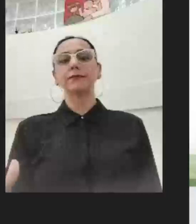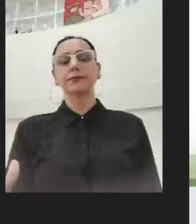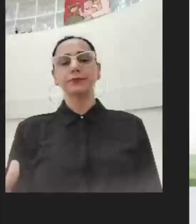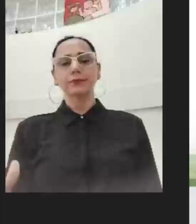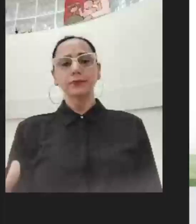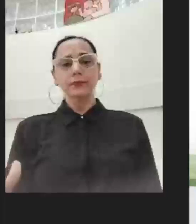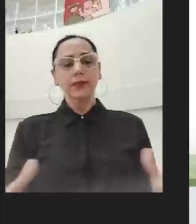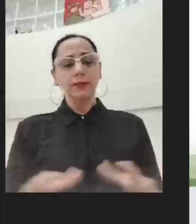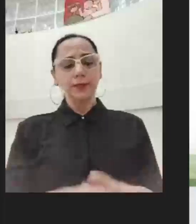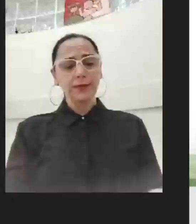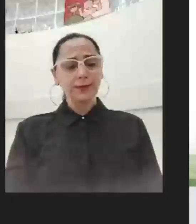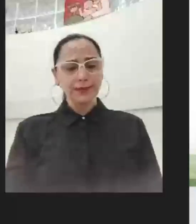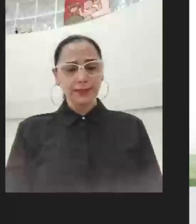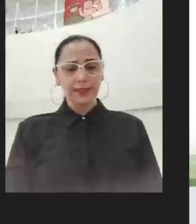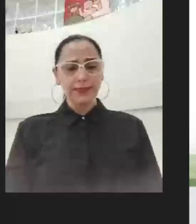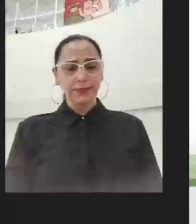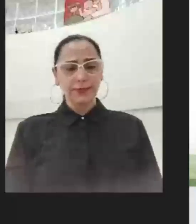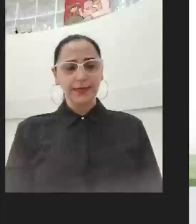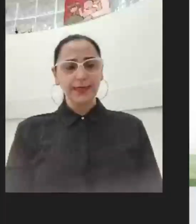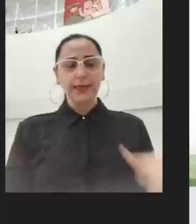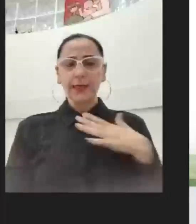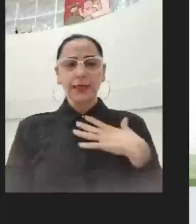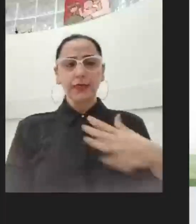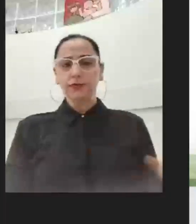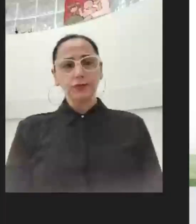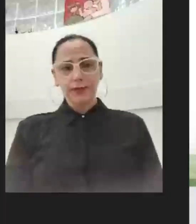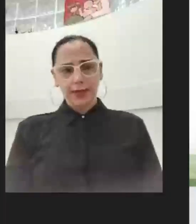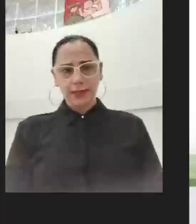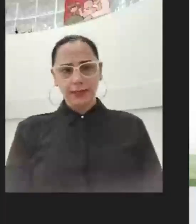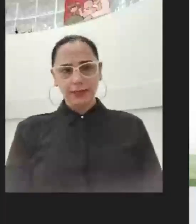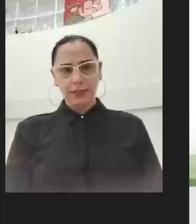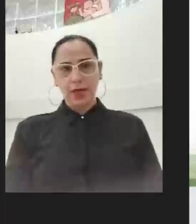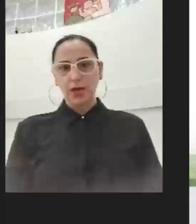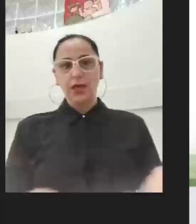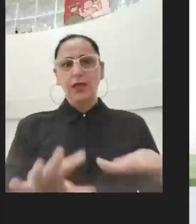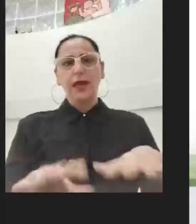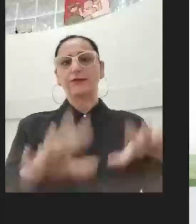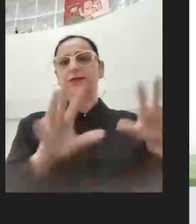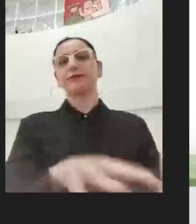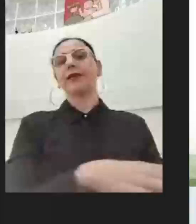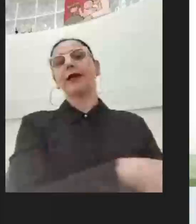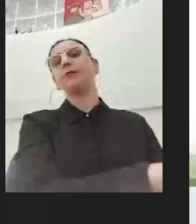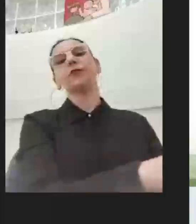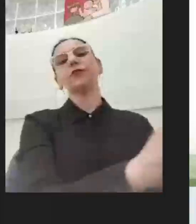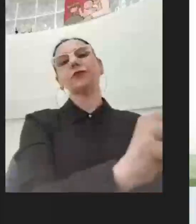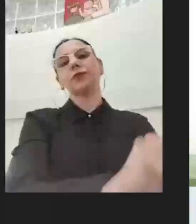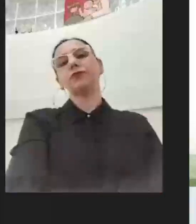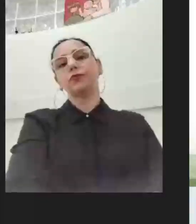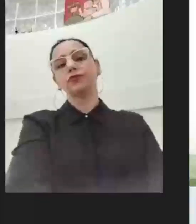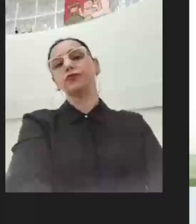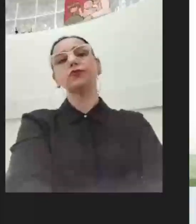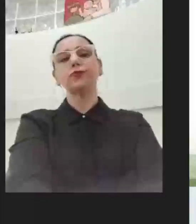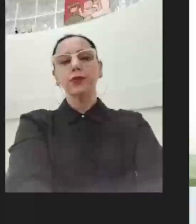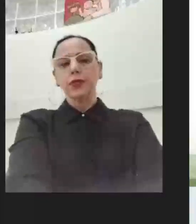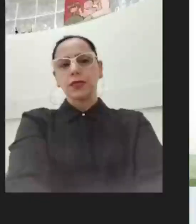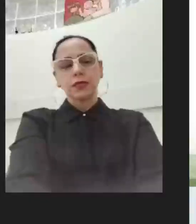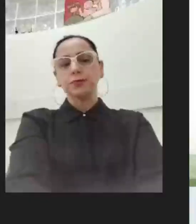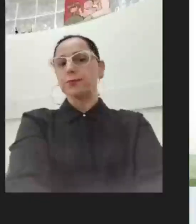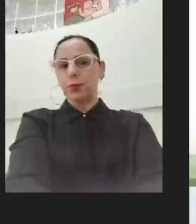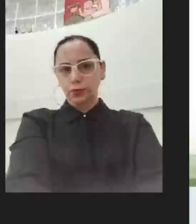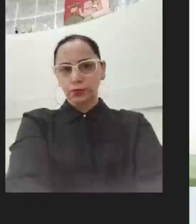da maternidade. A primeira maternidade que eu trabalhei não tinha um pré-requisito assim, você vai lá para o alojamento